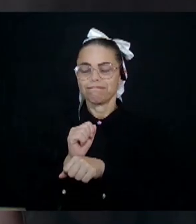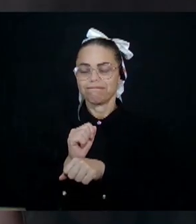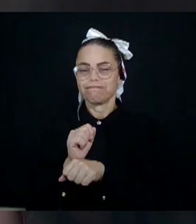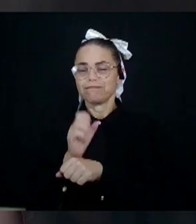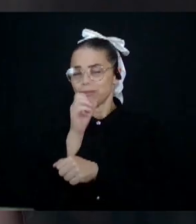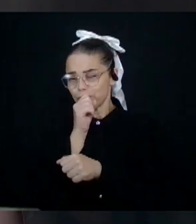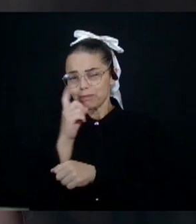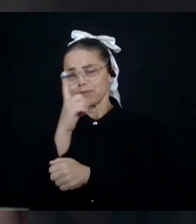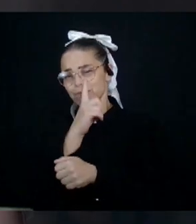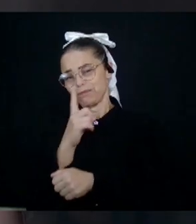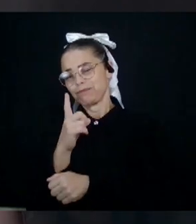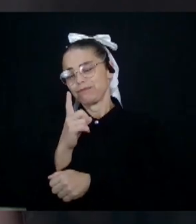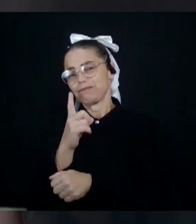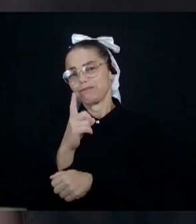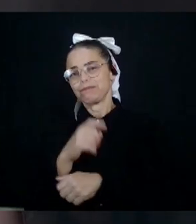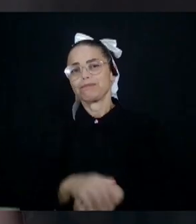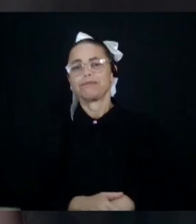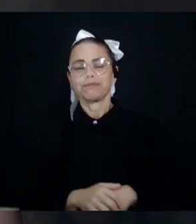semana, né,